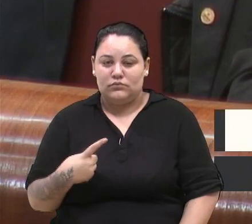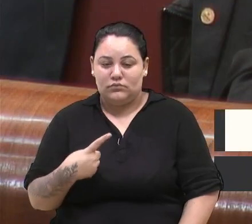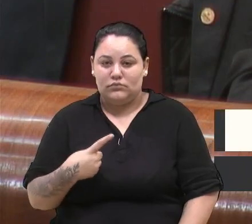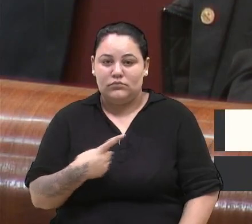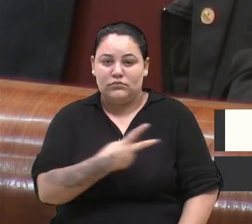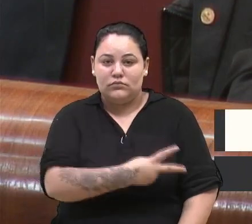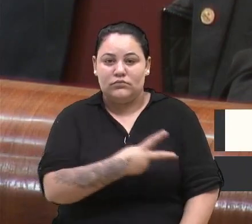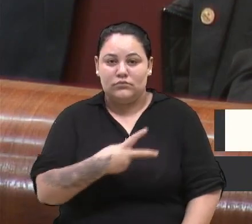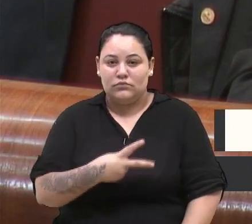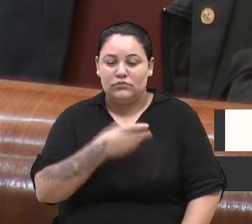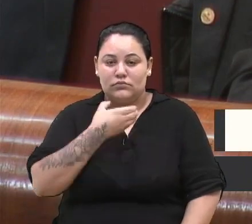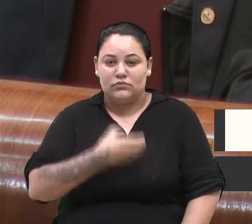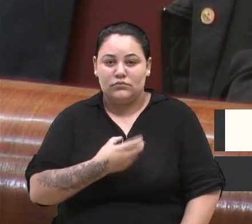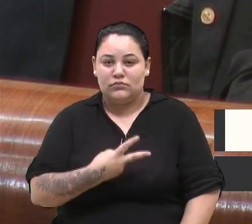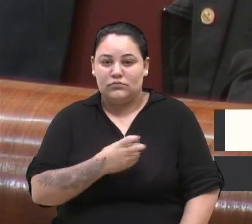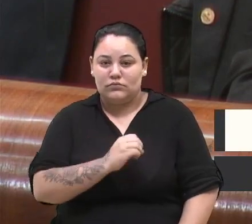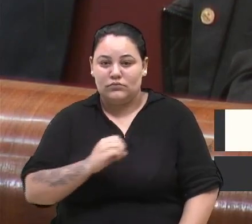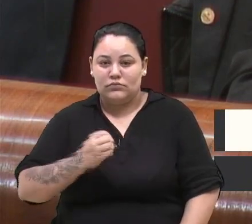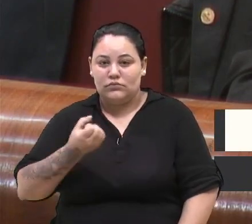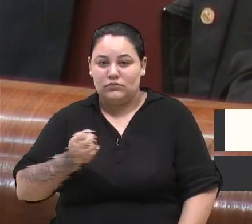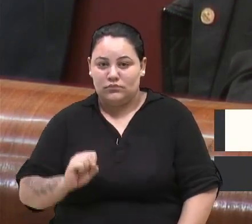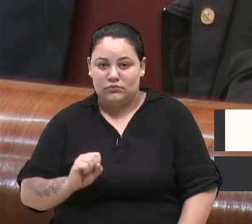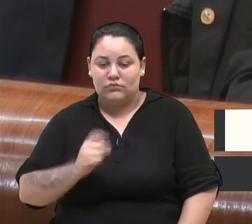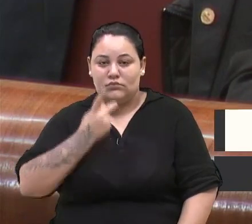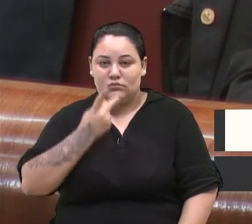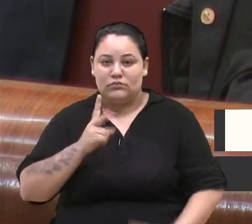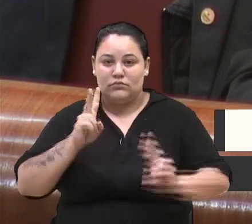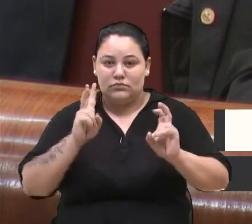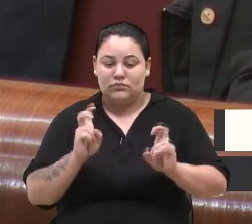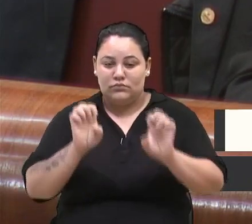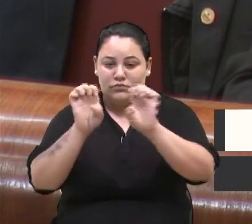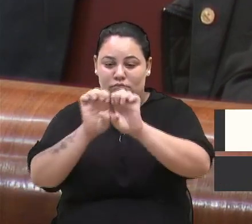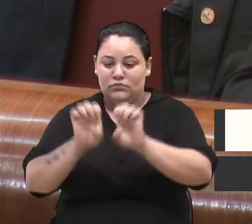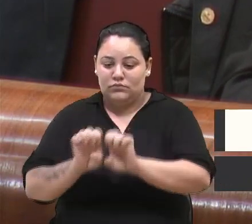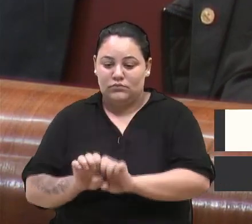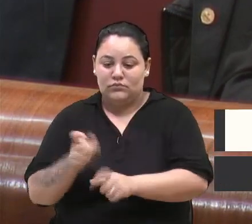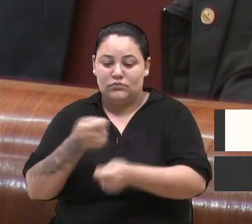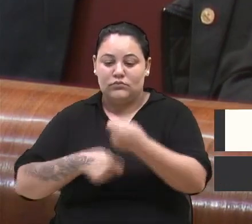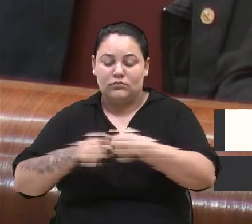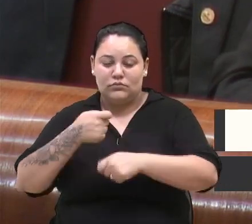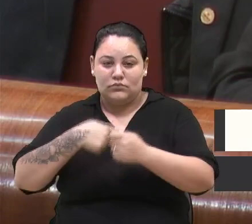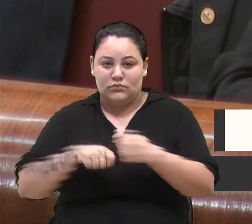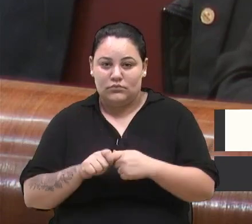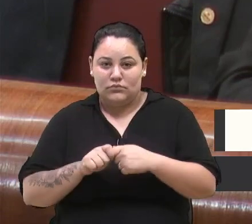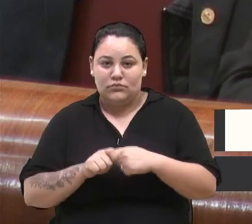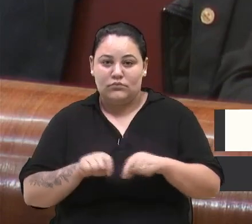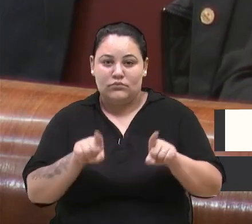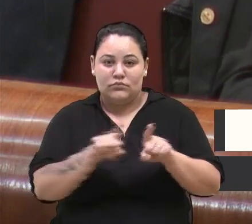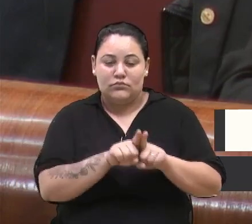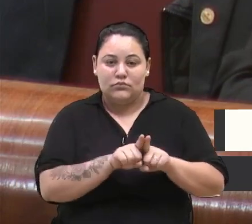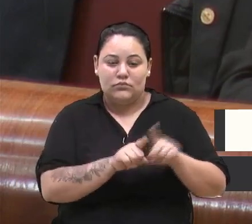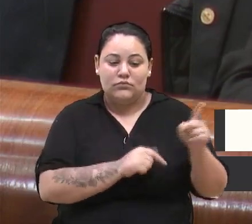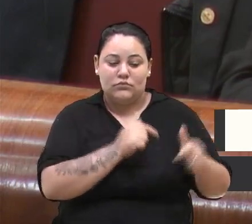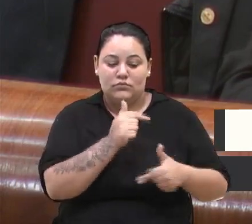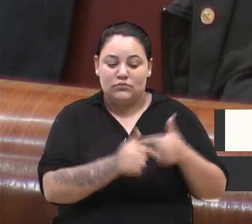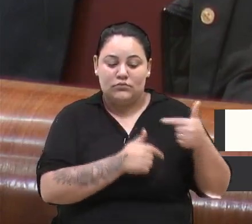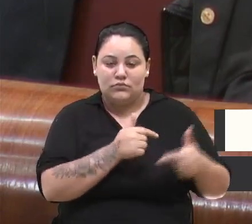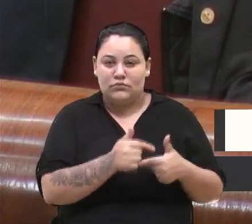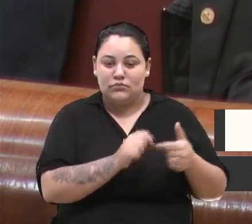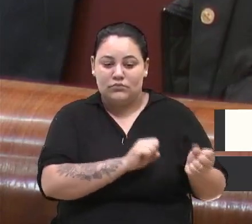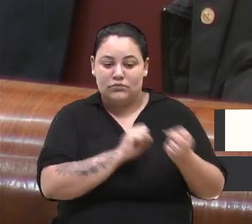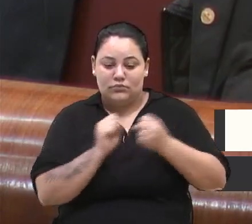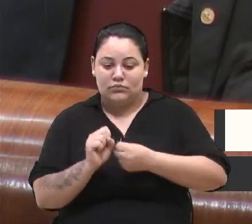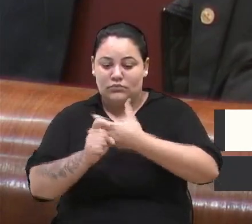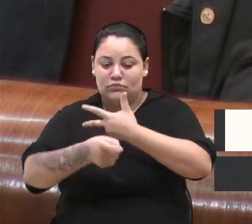de 2008, que dispõe sobre a estrutura administrativa e o funcionamento do Poder Executivo Municipal de Caxias